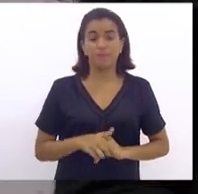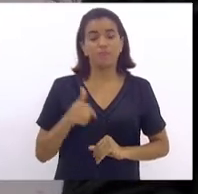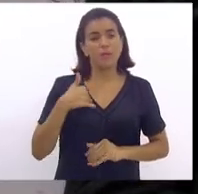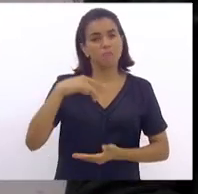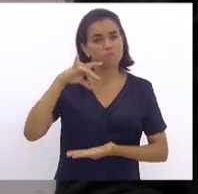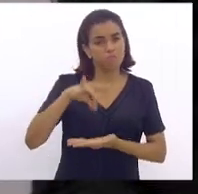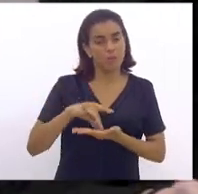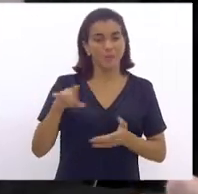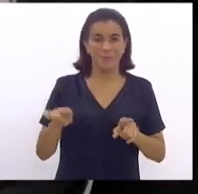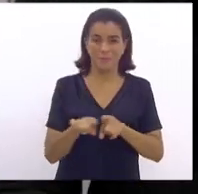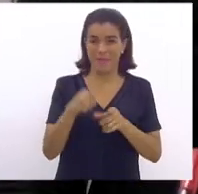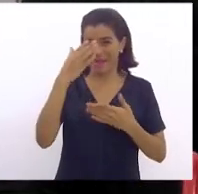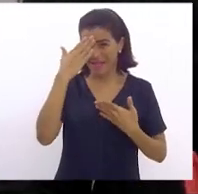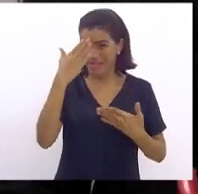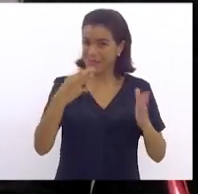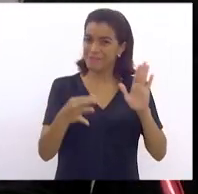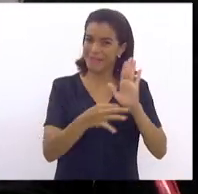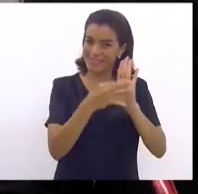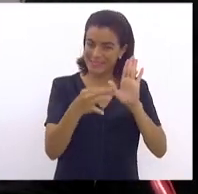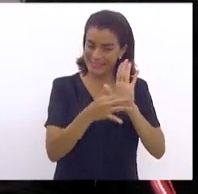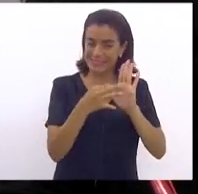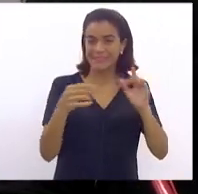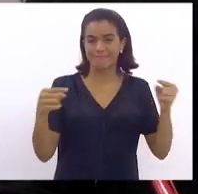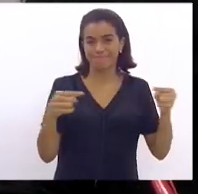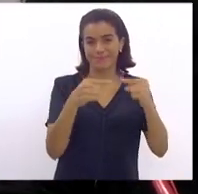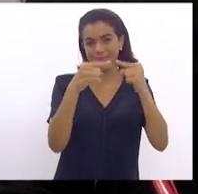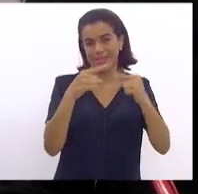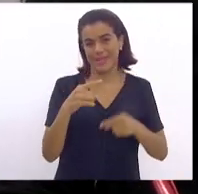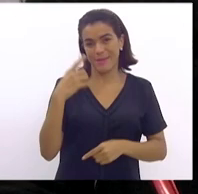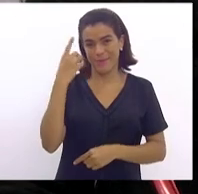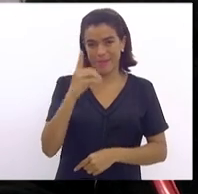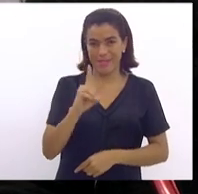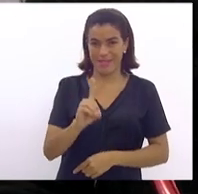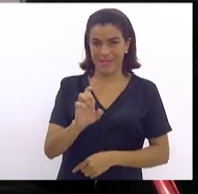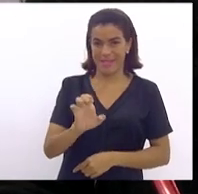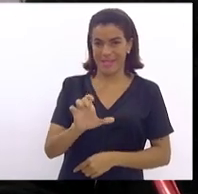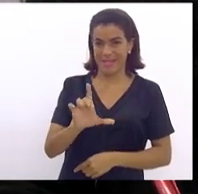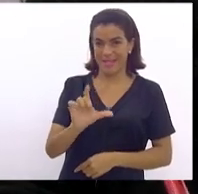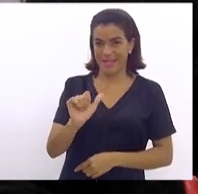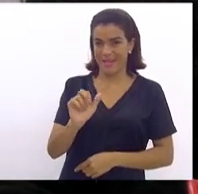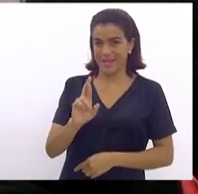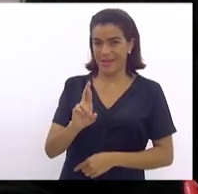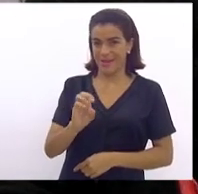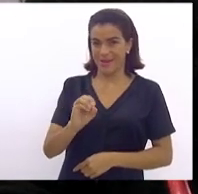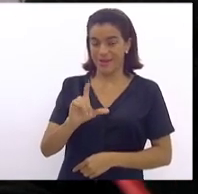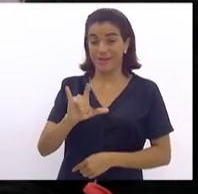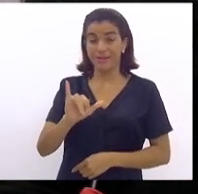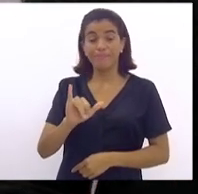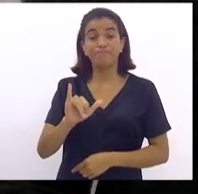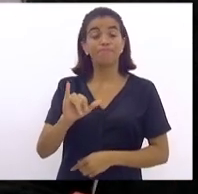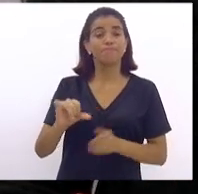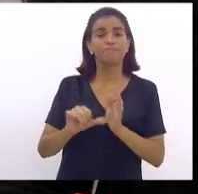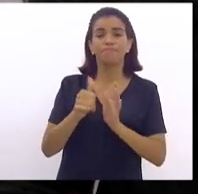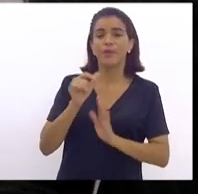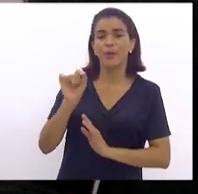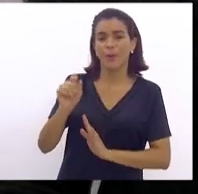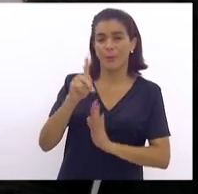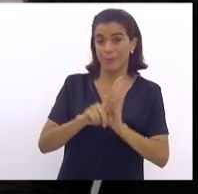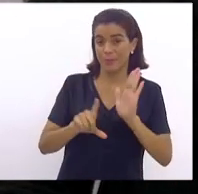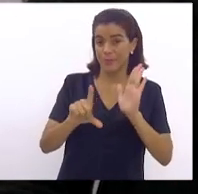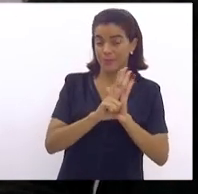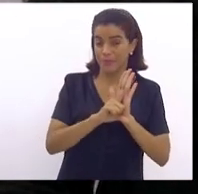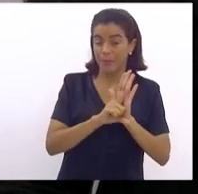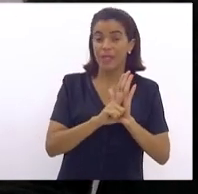Reafirmar e agradecer o parecer favorável do deputado Delaroli e dizer duas coisas. A primeira é que ele é um projeto de lei que